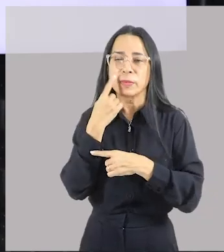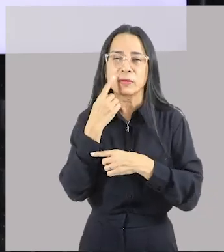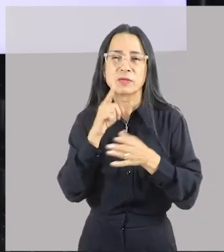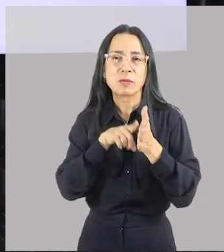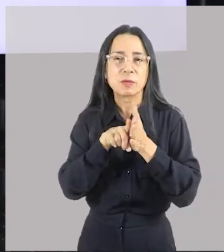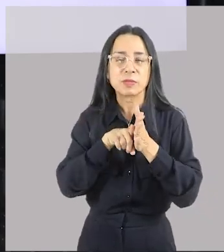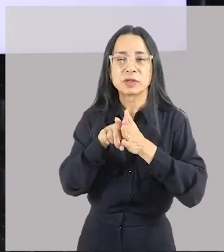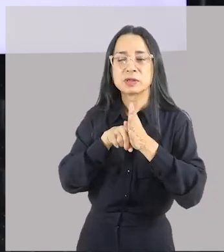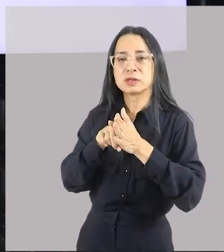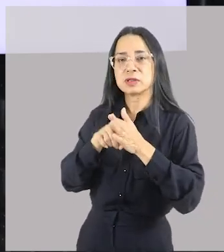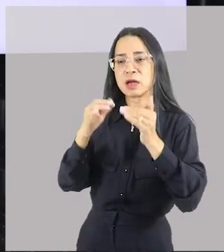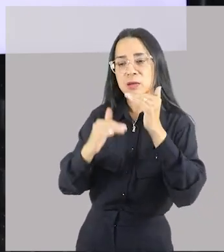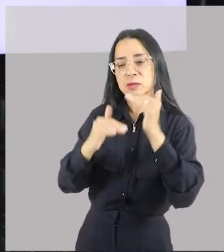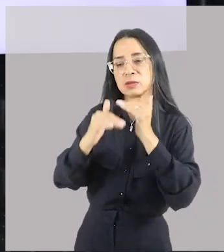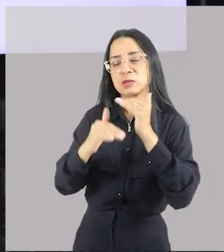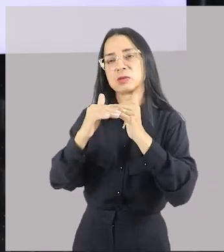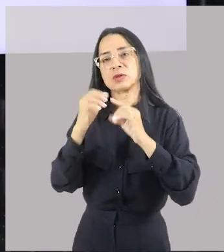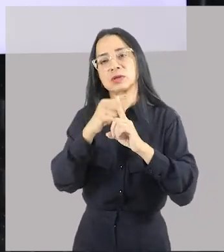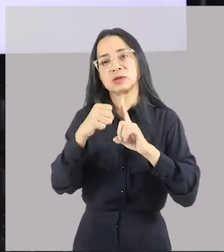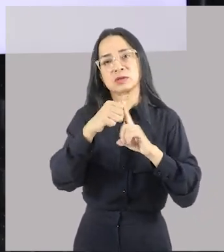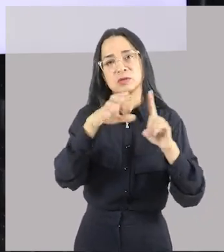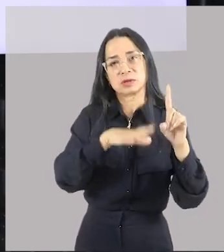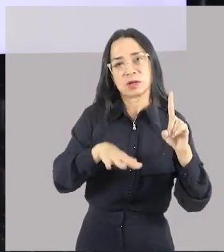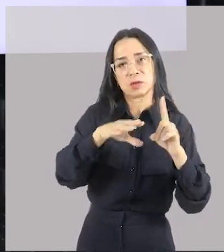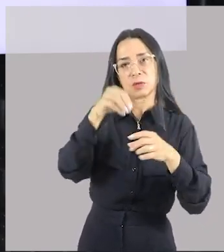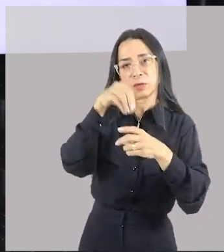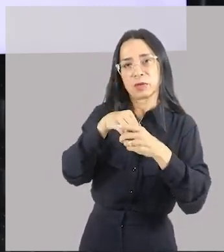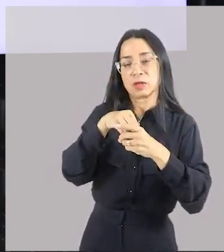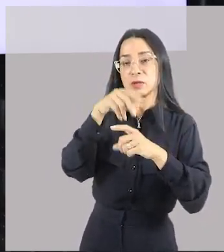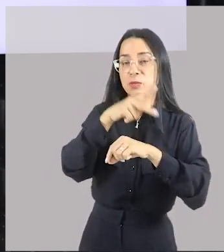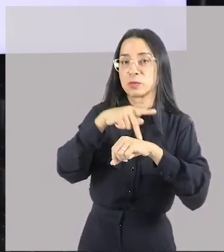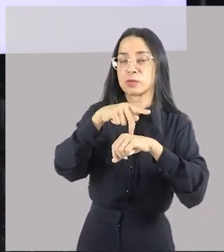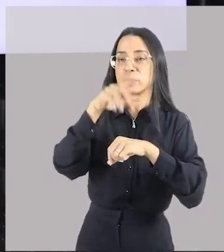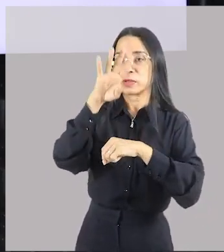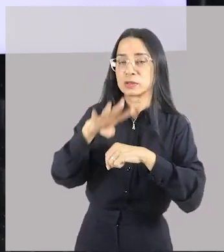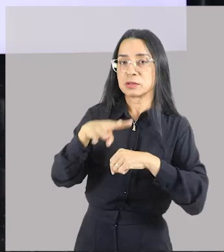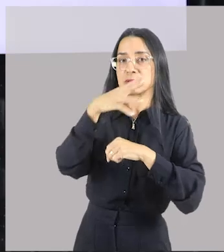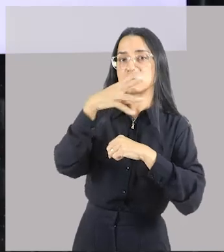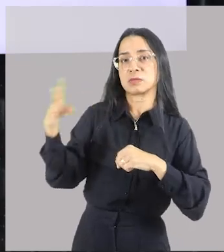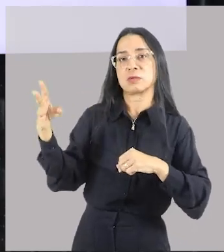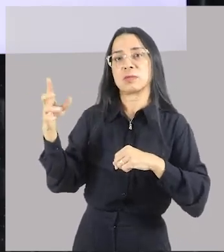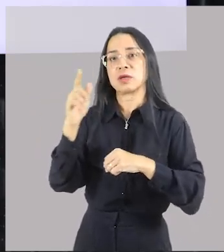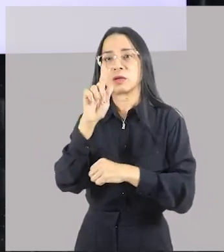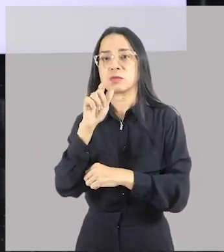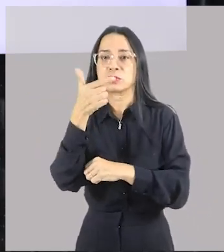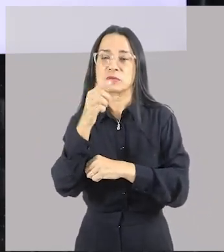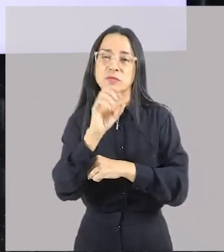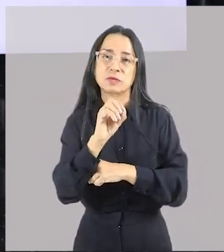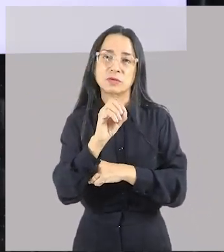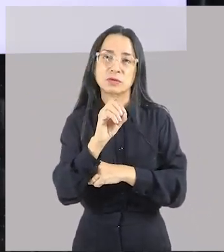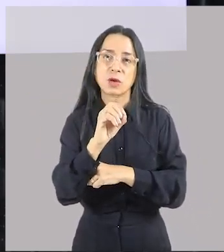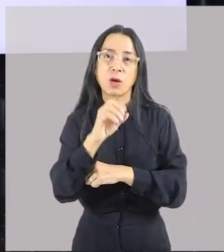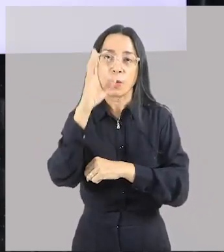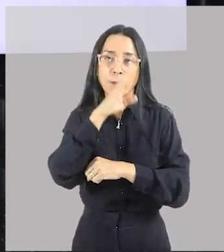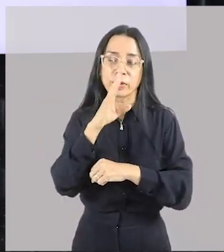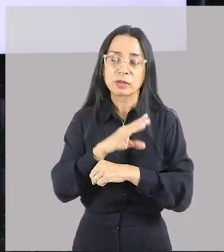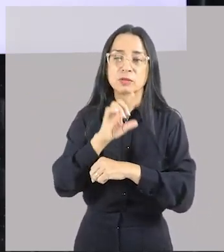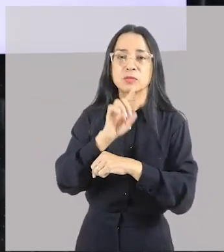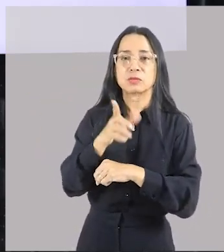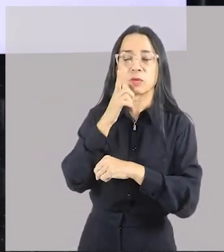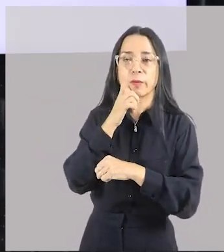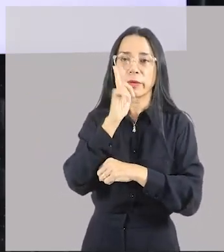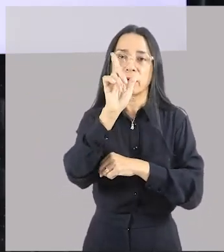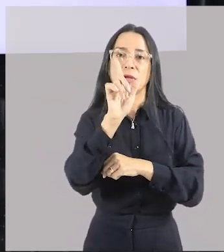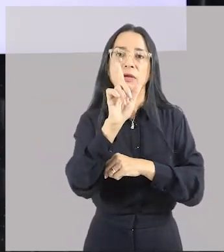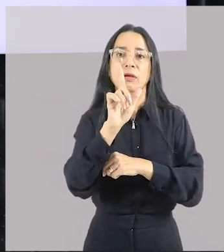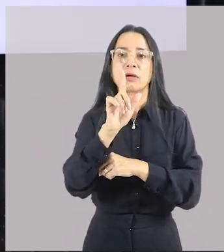os países da tabela, que são países que compõem o G20, o Brasil só ganha da África do Sul. Só a África do